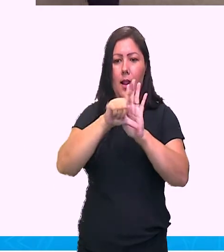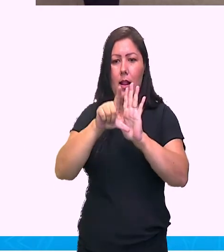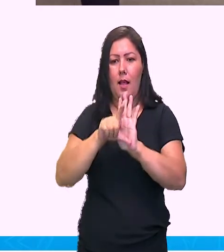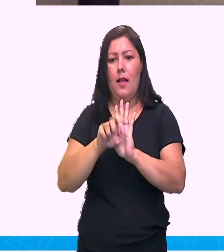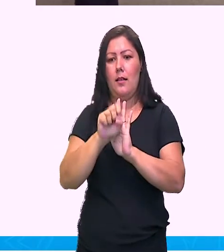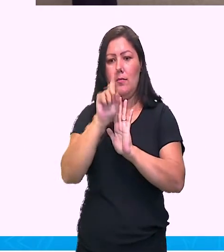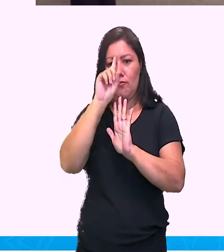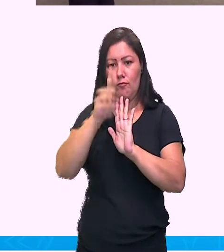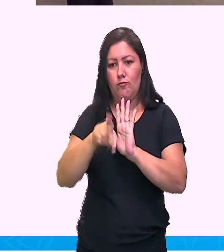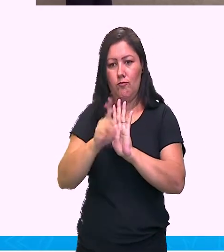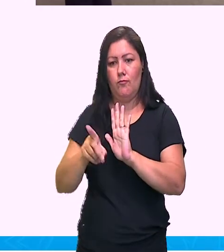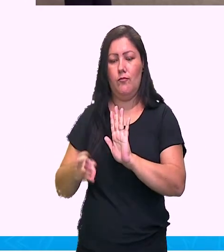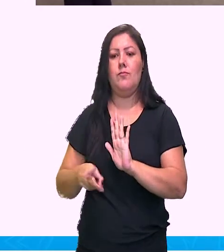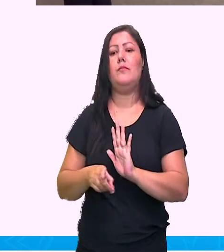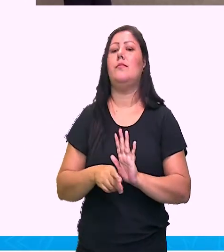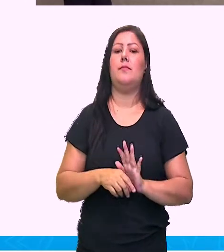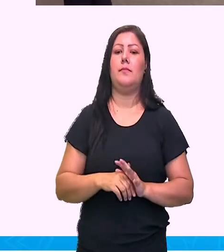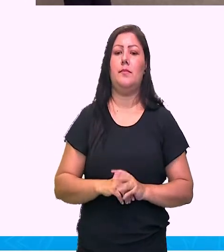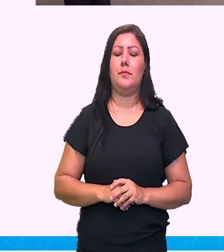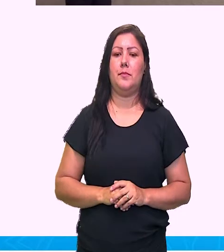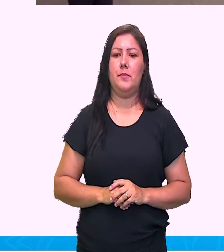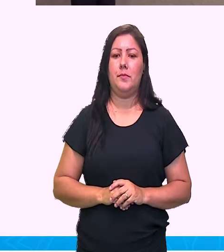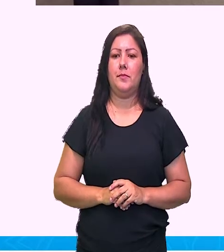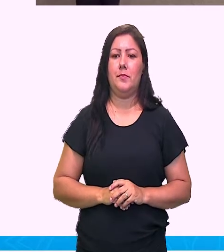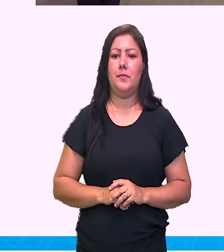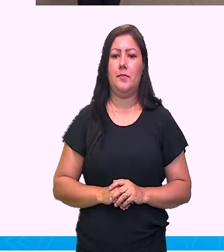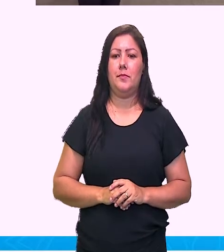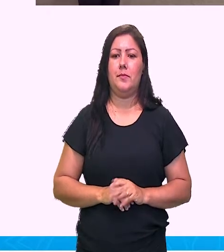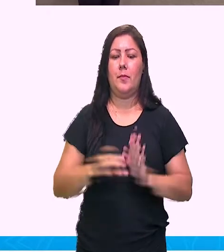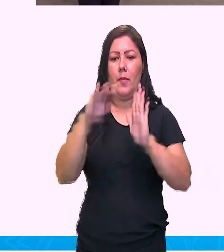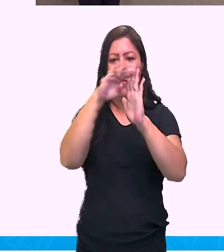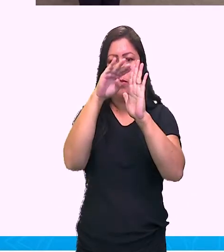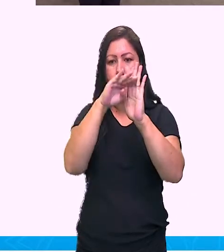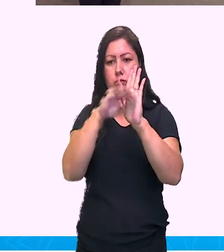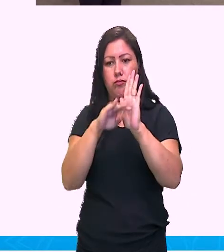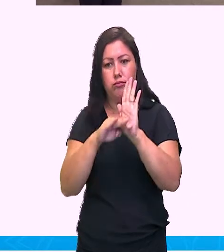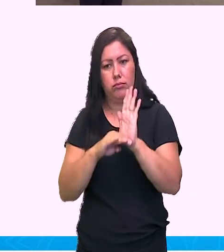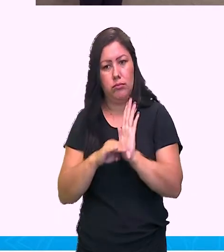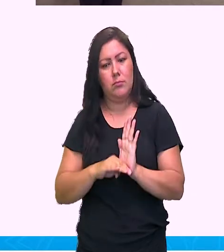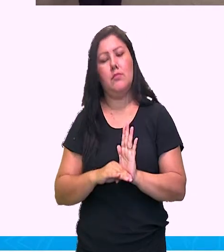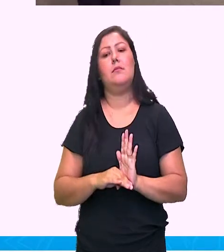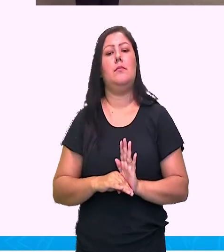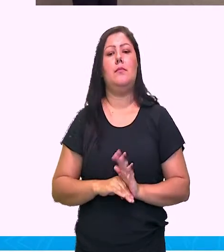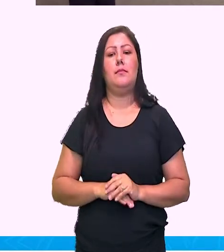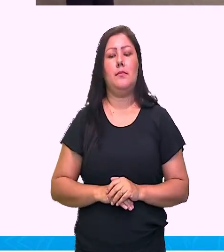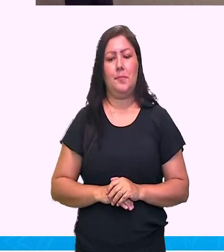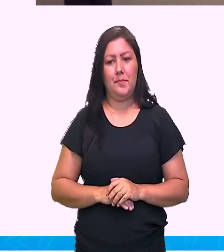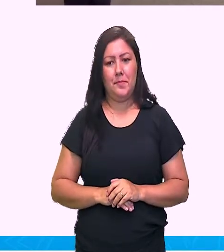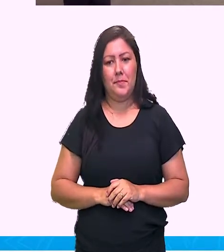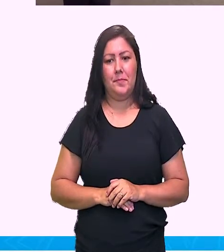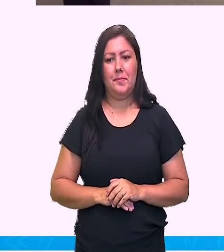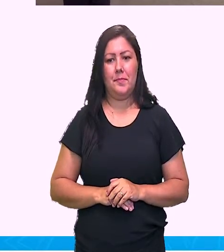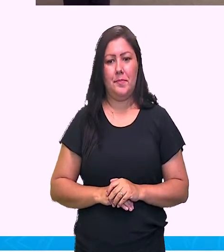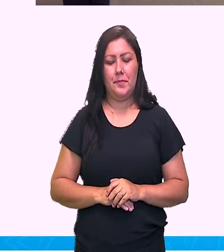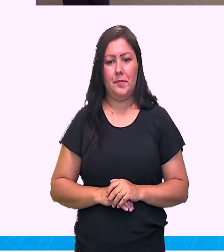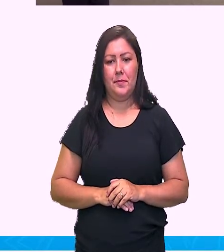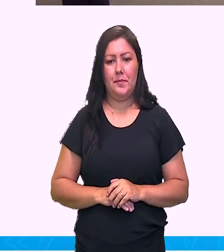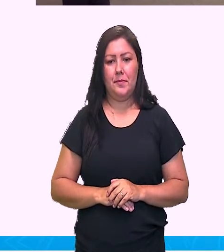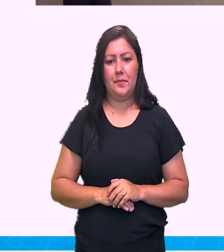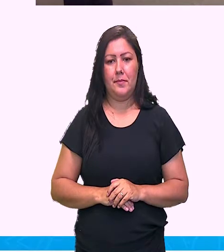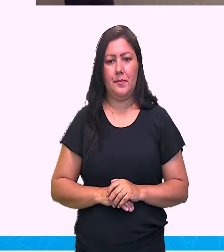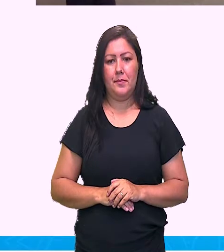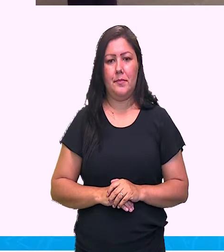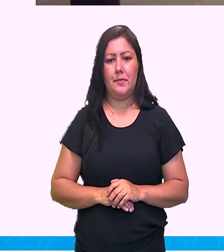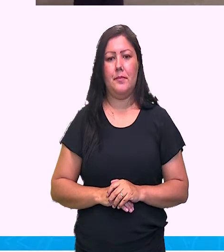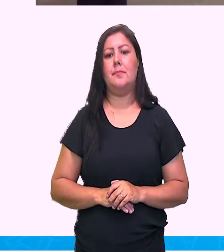a sua instituição governamental, que é regida pela Constituição.